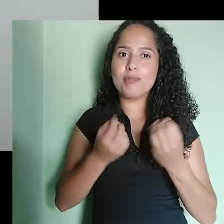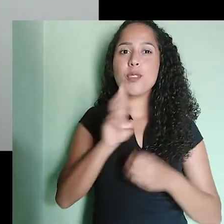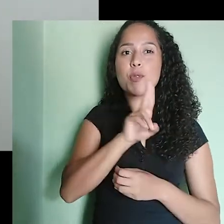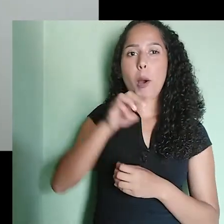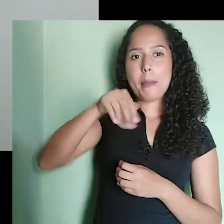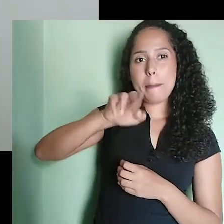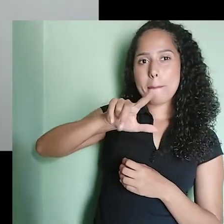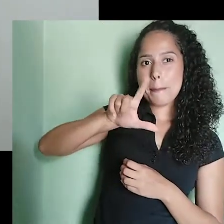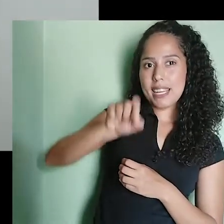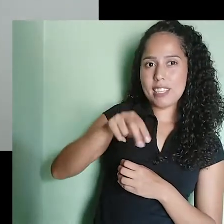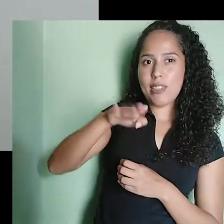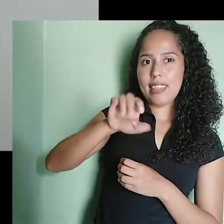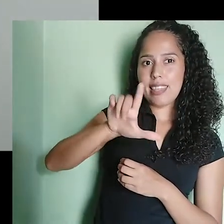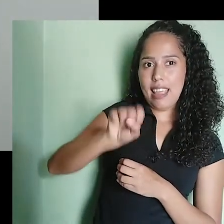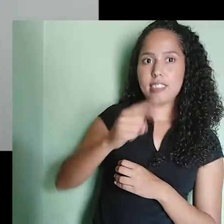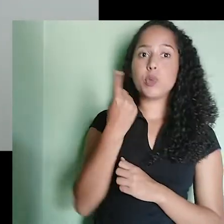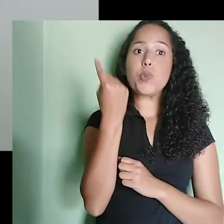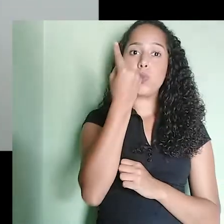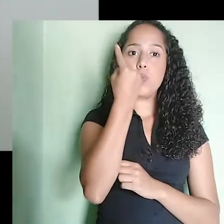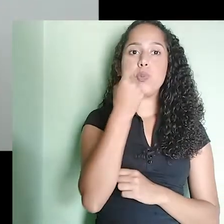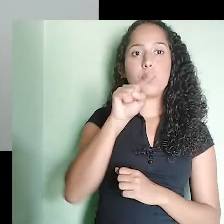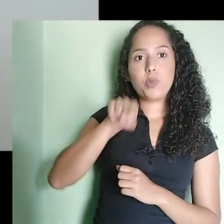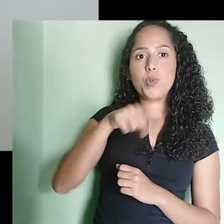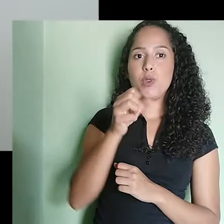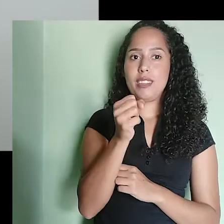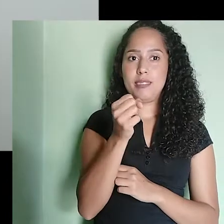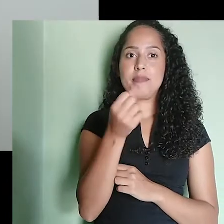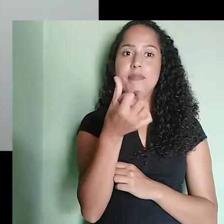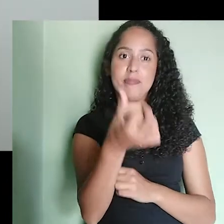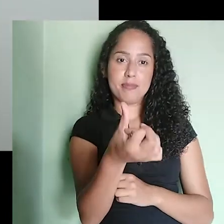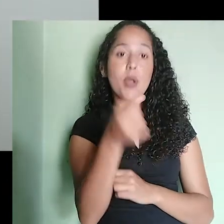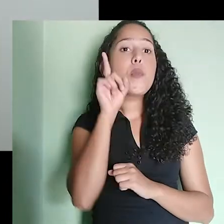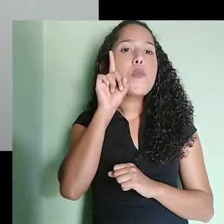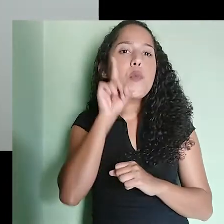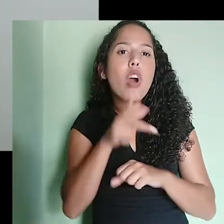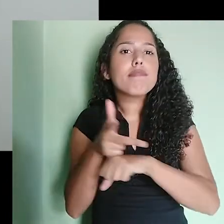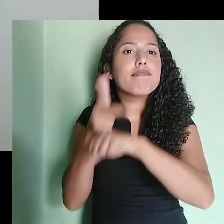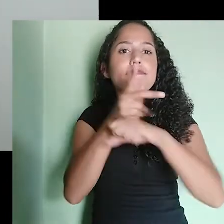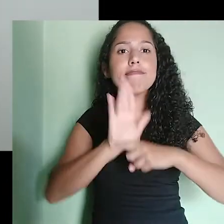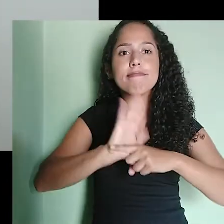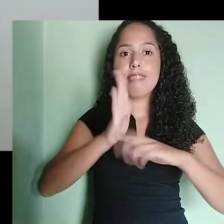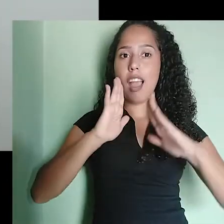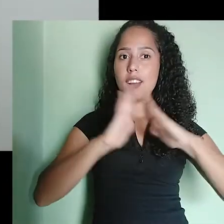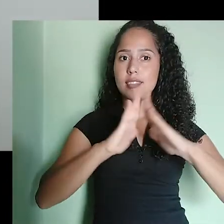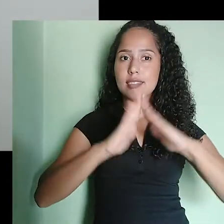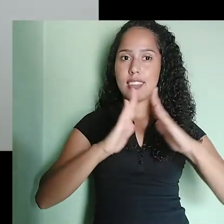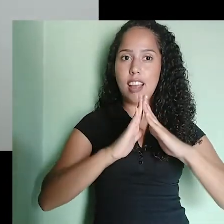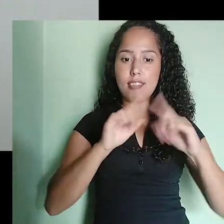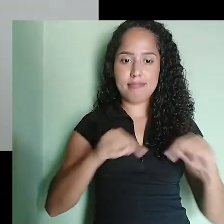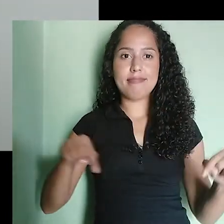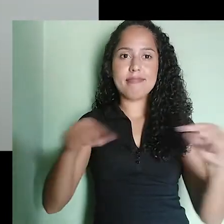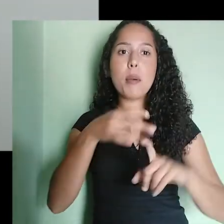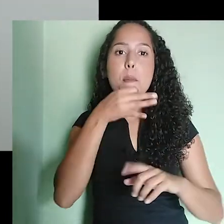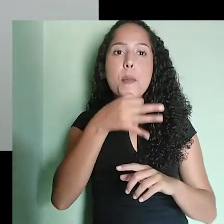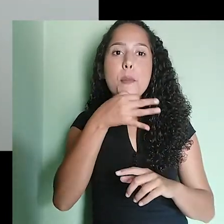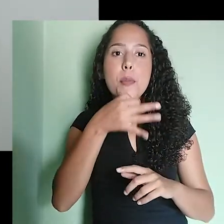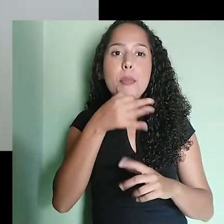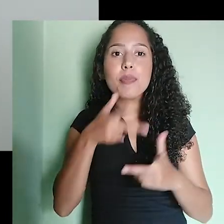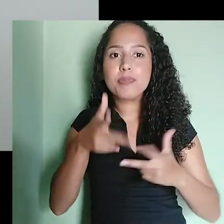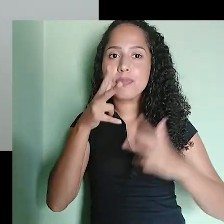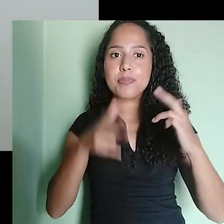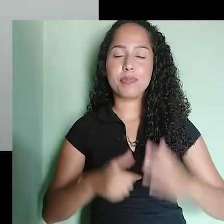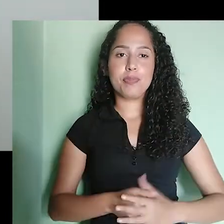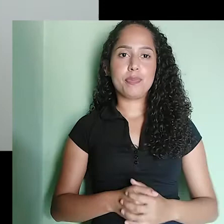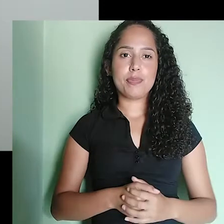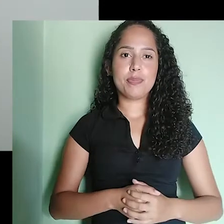Neles, tenho 1,86m de altura, sou moreno, estou gravando esse vídeo na minha casa, no meu home studio.